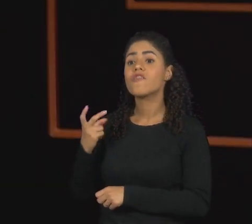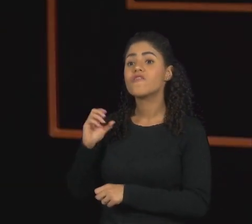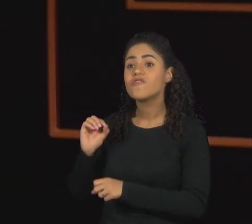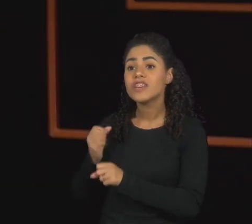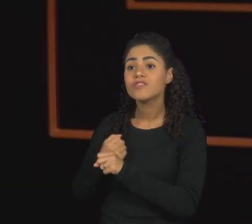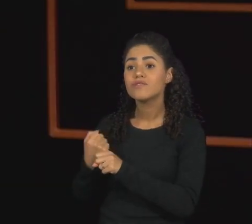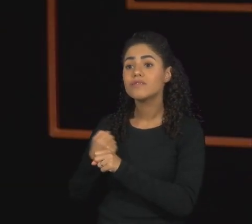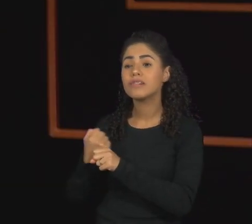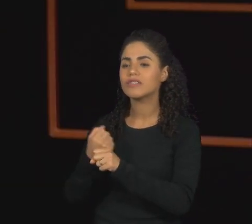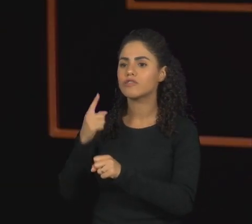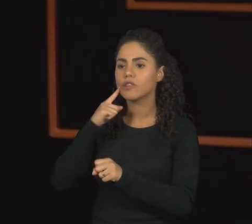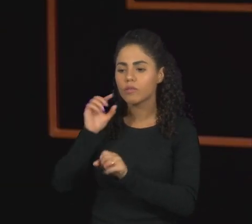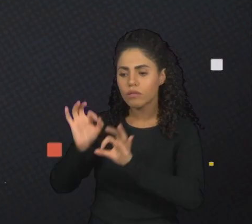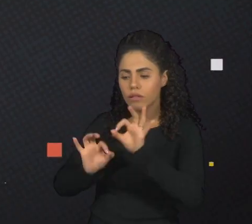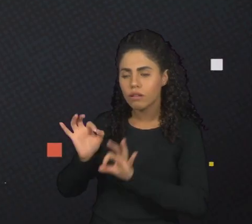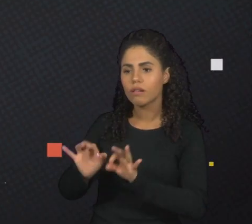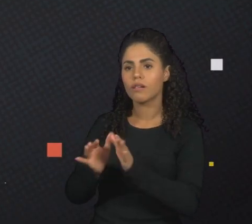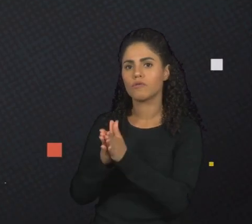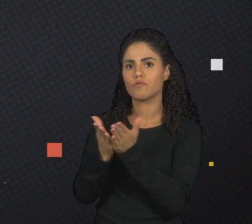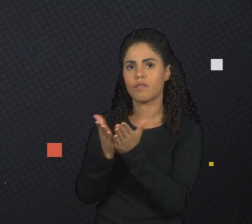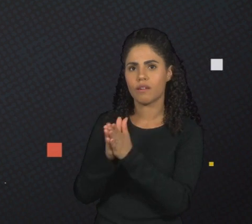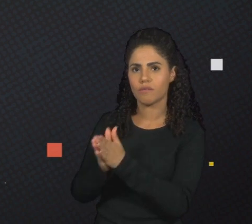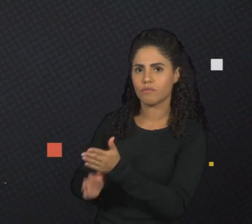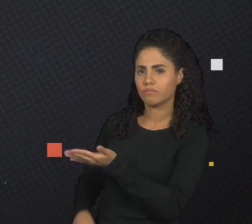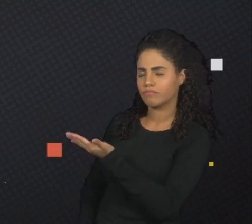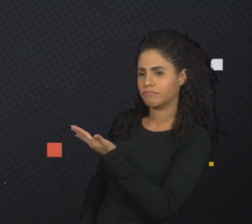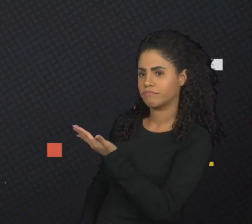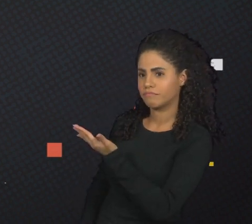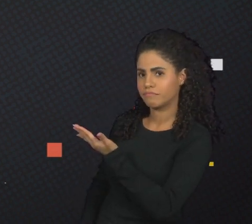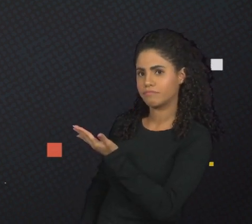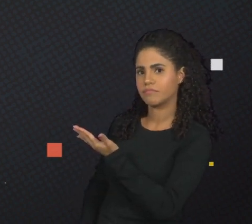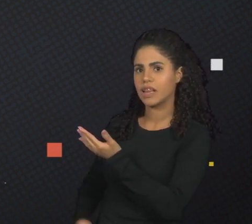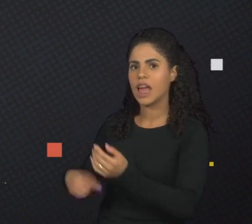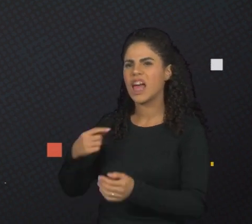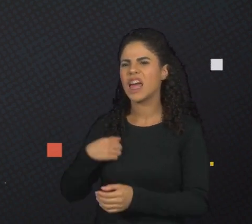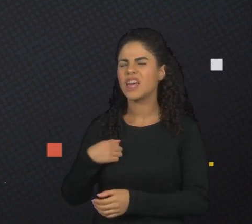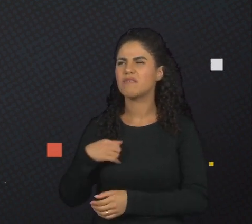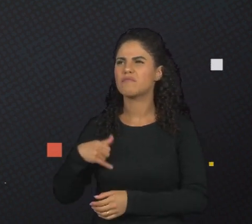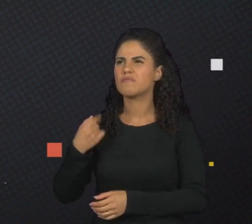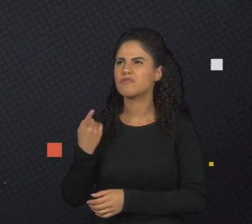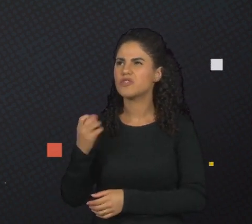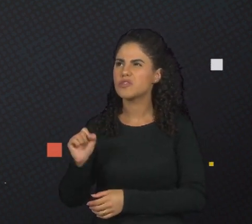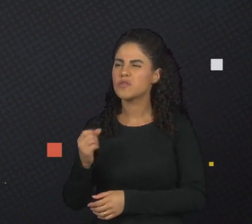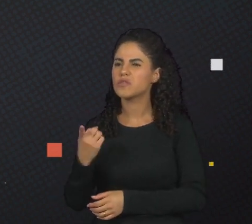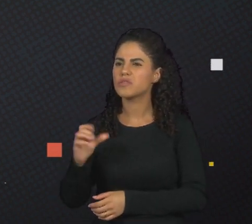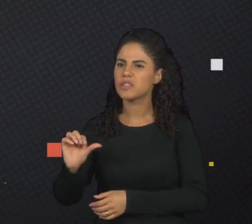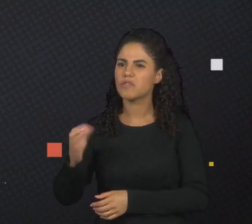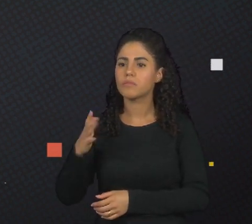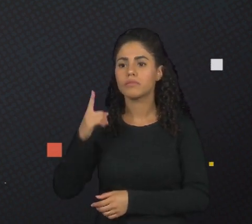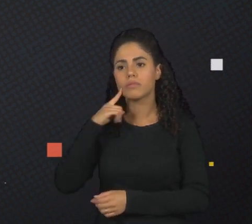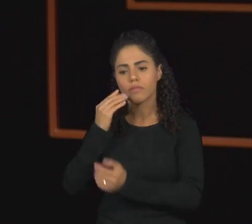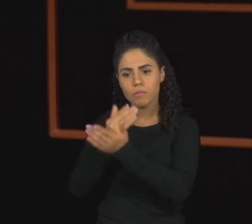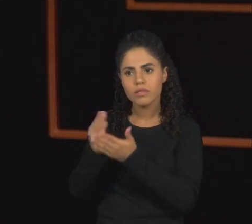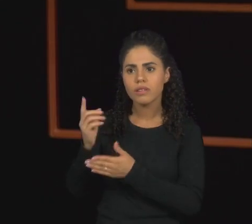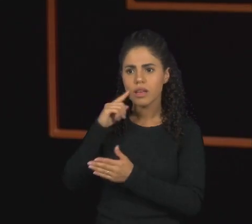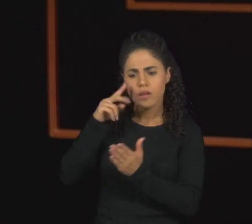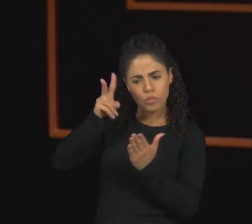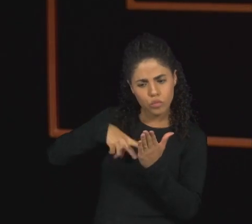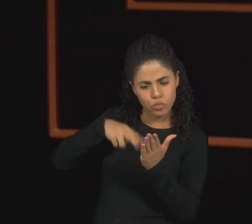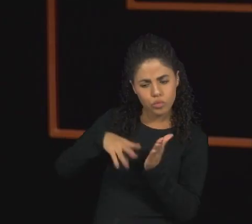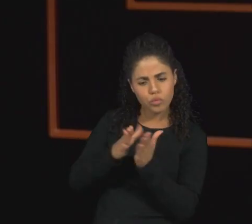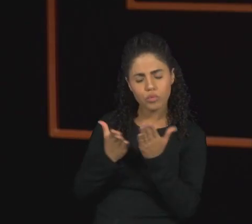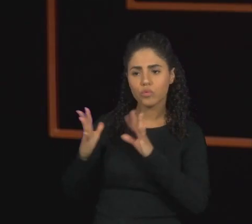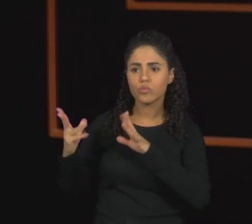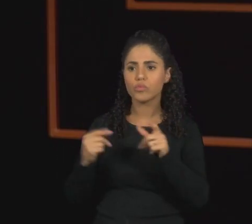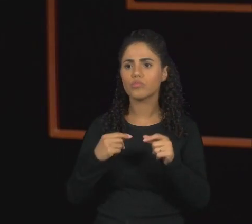que eu estou mexendo nesse livro. Eu, com 18, 19 anos, comecei a ler Dostoiévski, comecei a ler toda a obra dele, li os